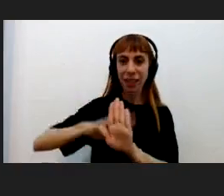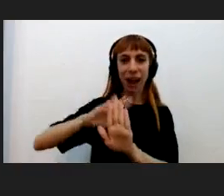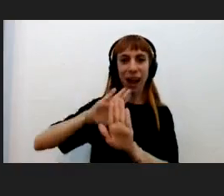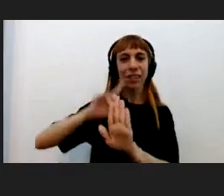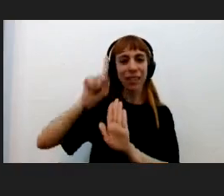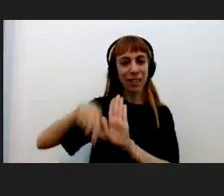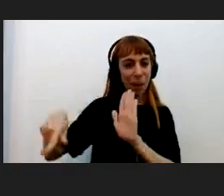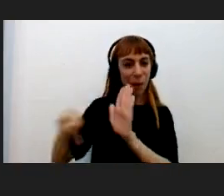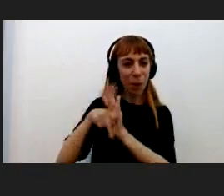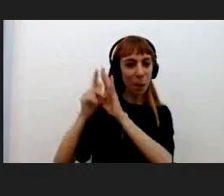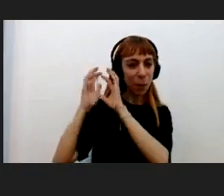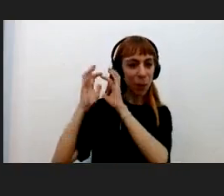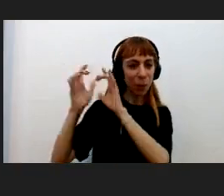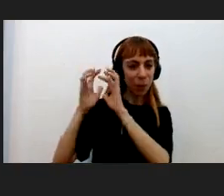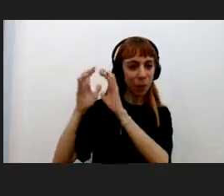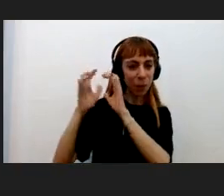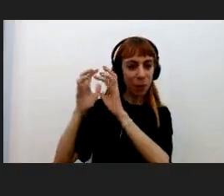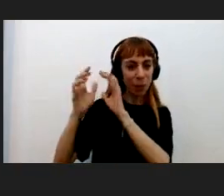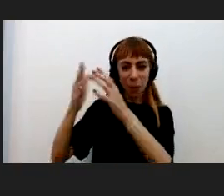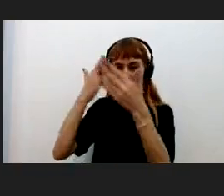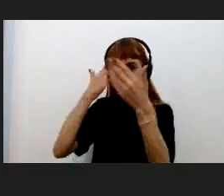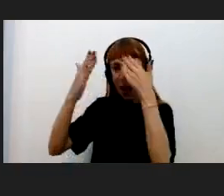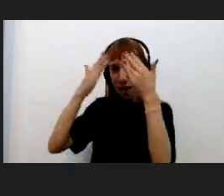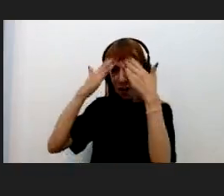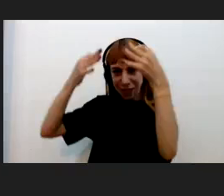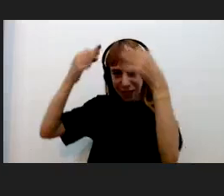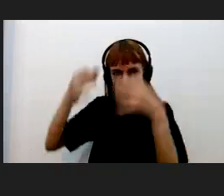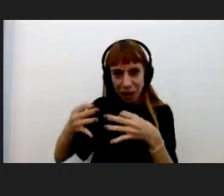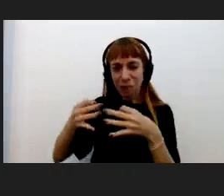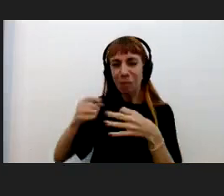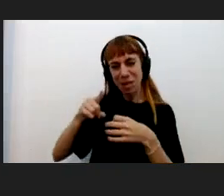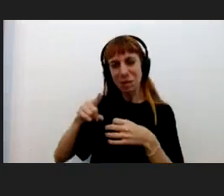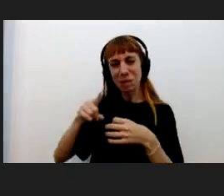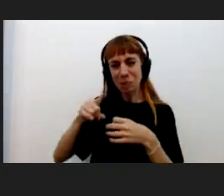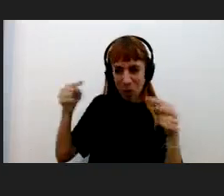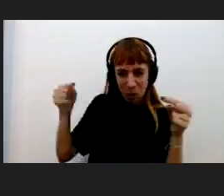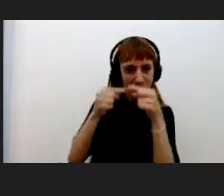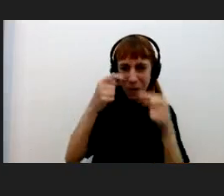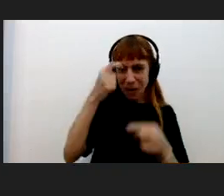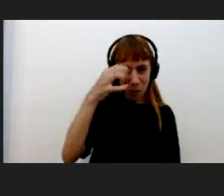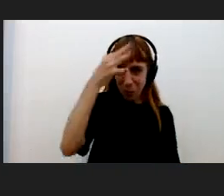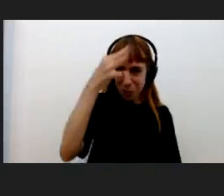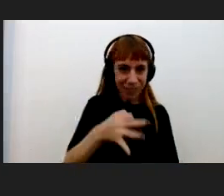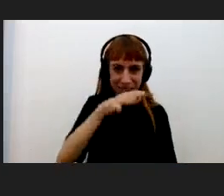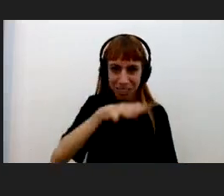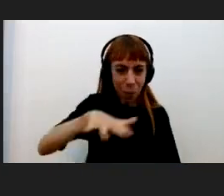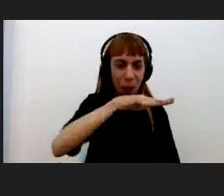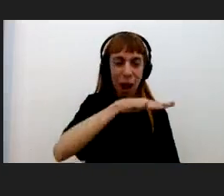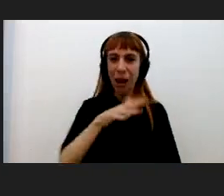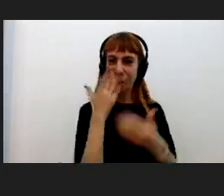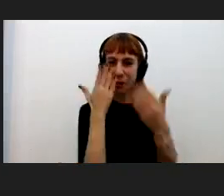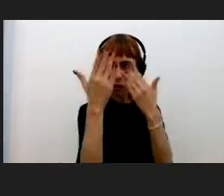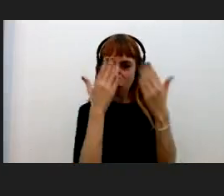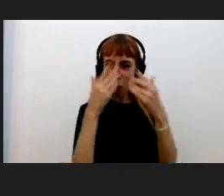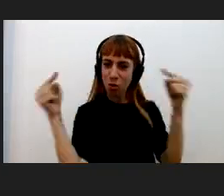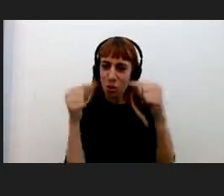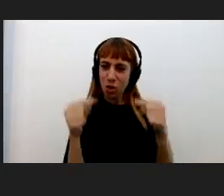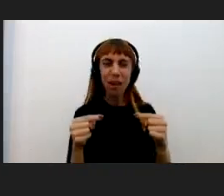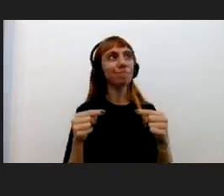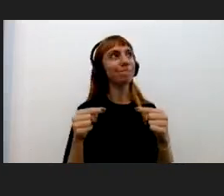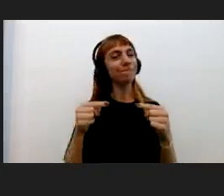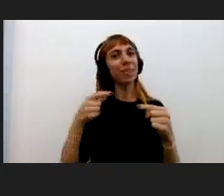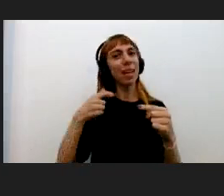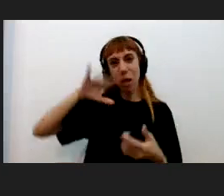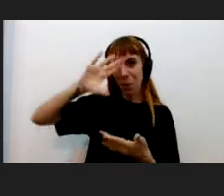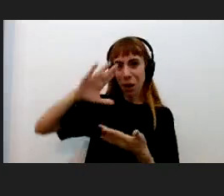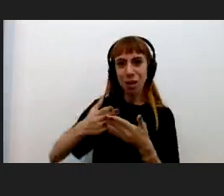que se faz sobre psicólogo. Eu até acredito que eu esteja mais ativa questionando essas questões porque eu trabalho no campo da